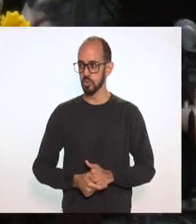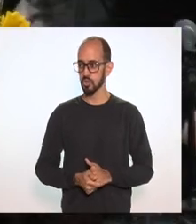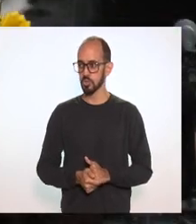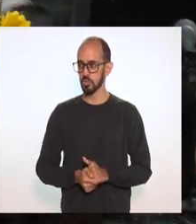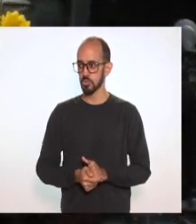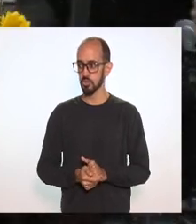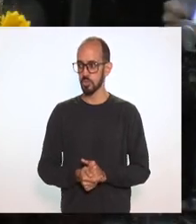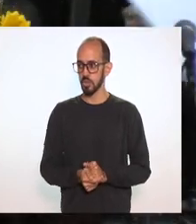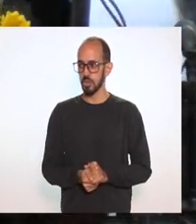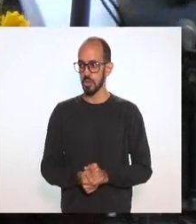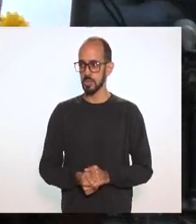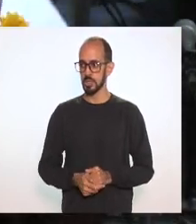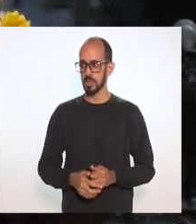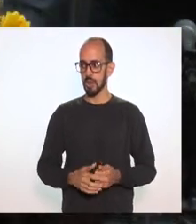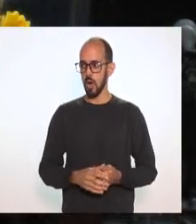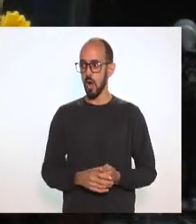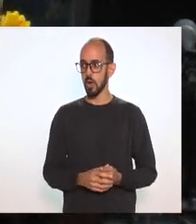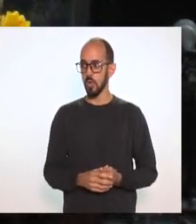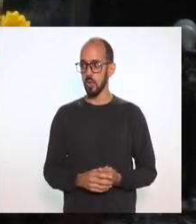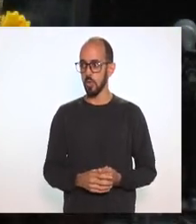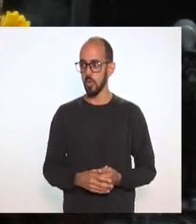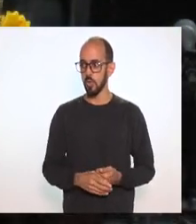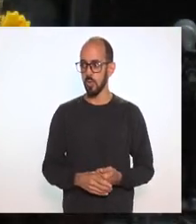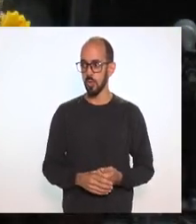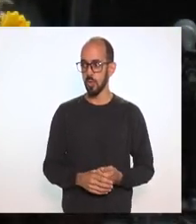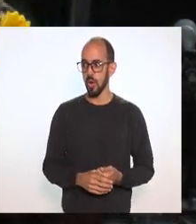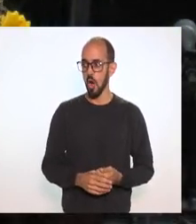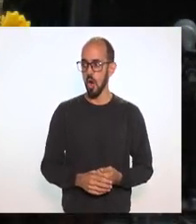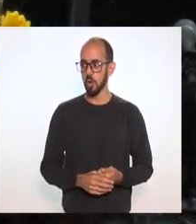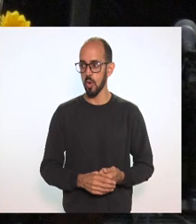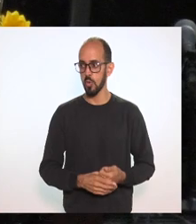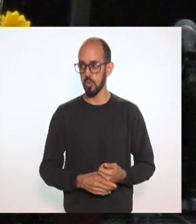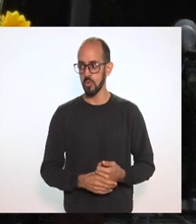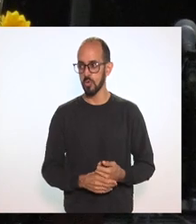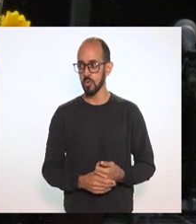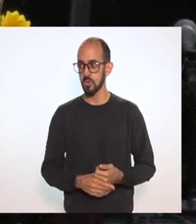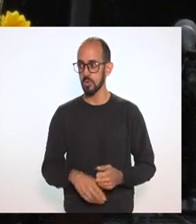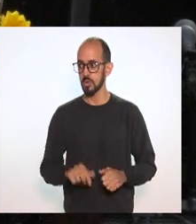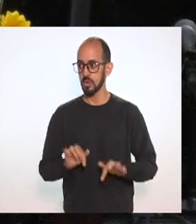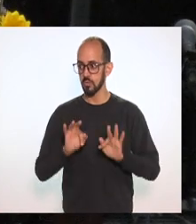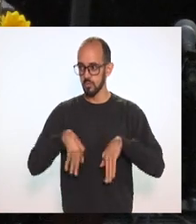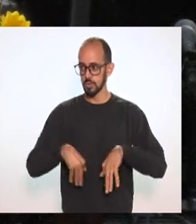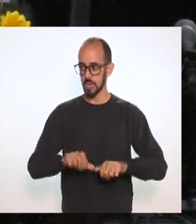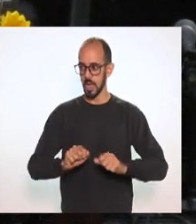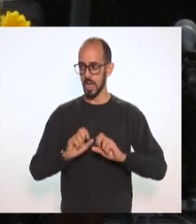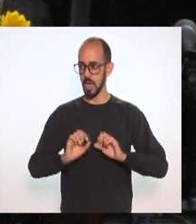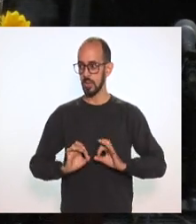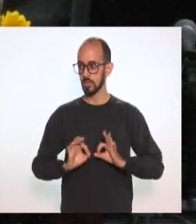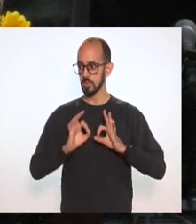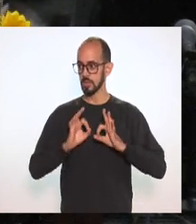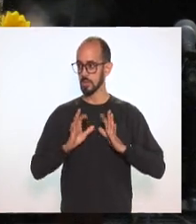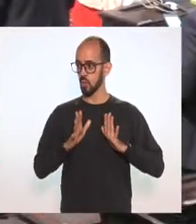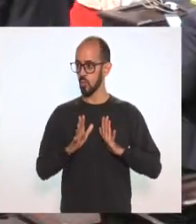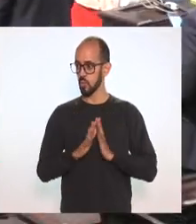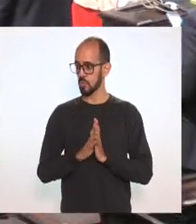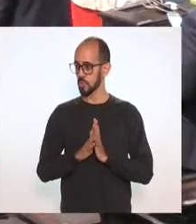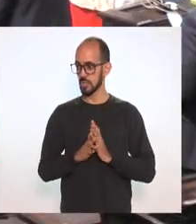e a presidência nada mais a tratar na primeira sessão extraordinária a mesma está encerrada a